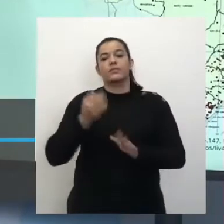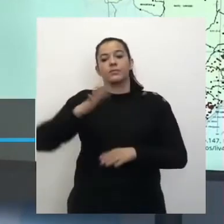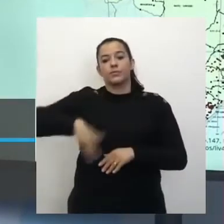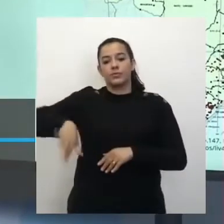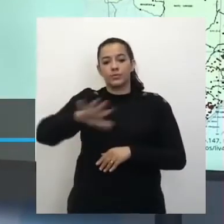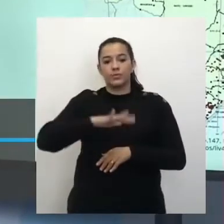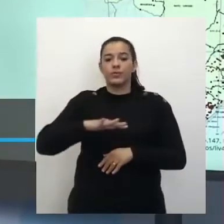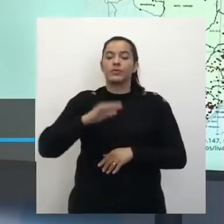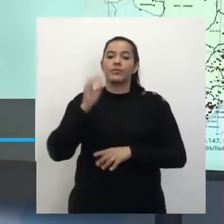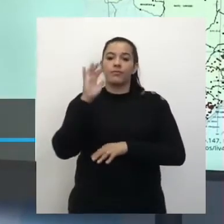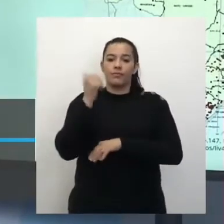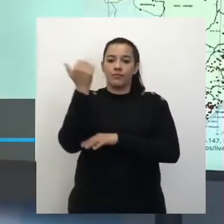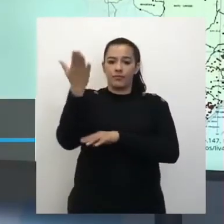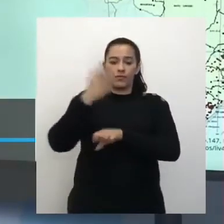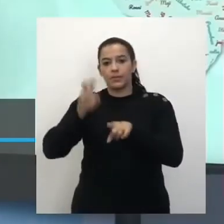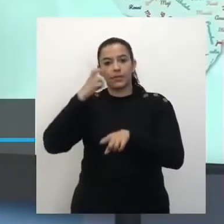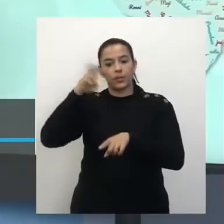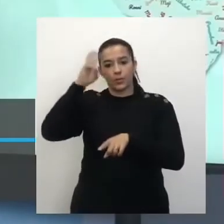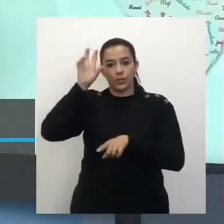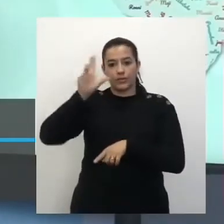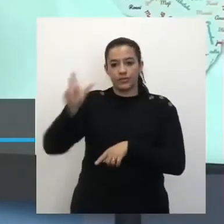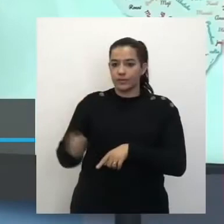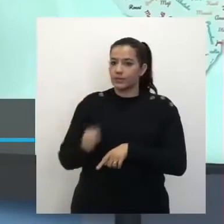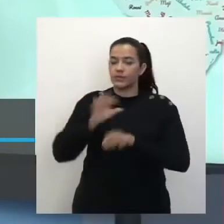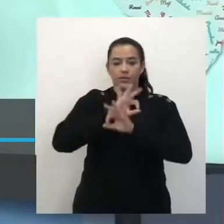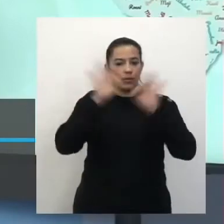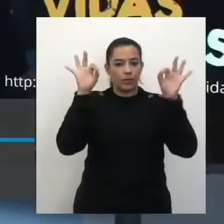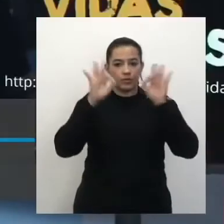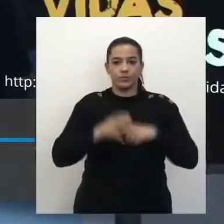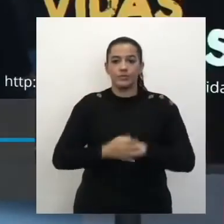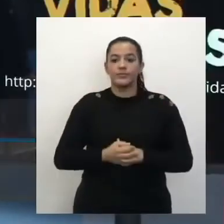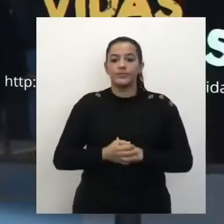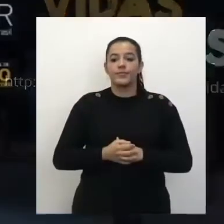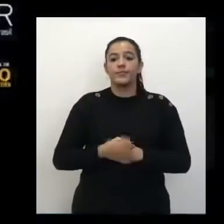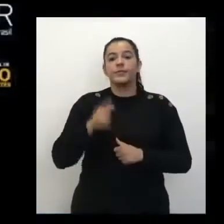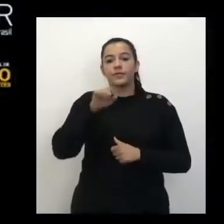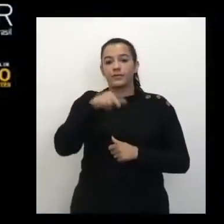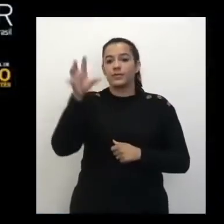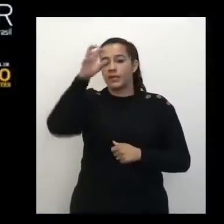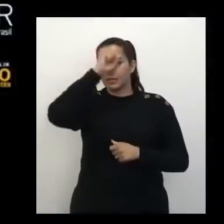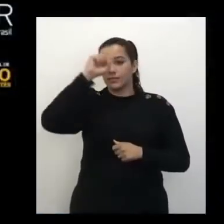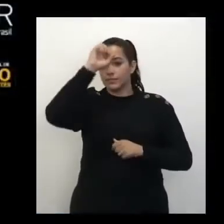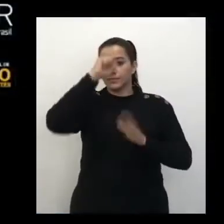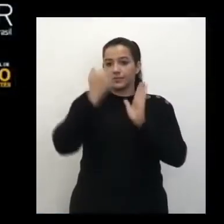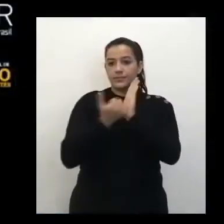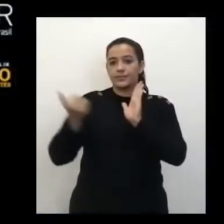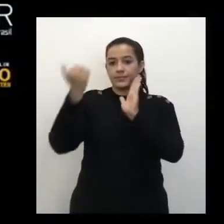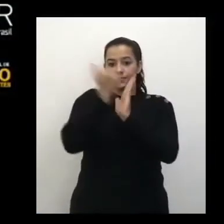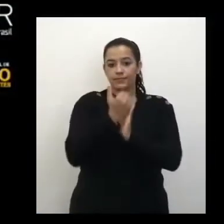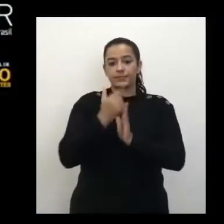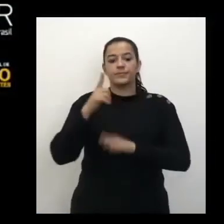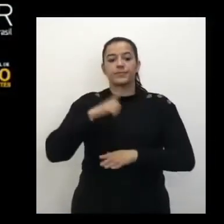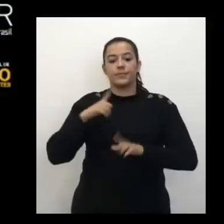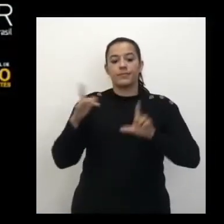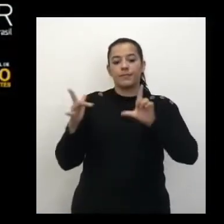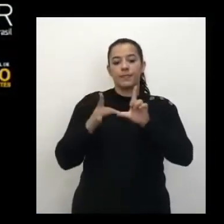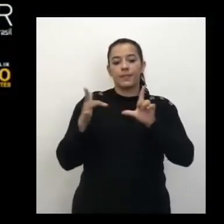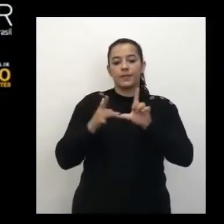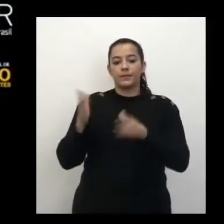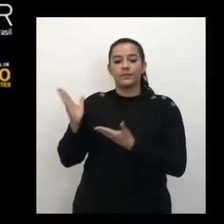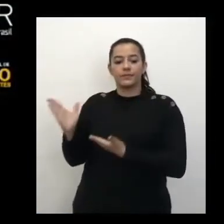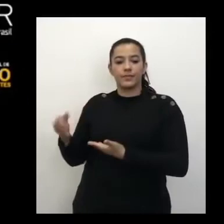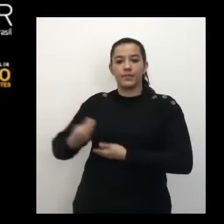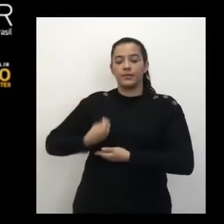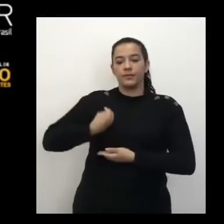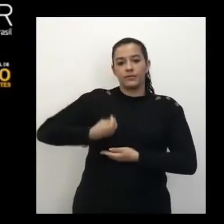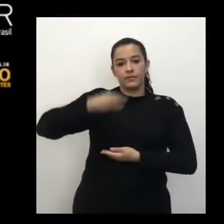patrimônio internacional, tá certo? Vamos lá para a próxima tela, que tem um Saiba Mais. Tem aí o link, né, das Vidas Negras,